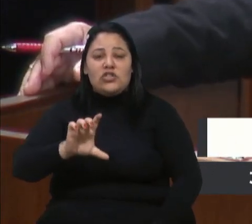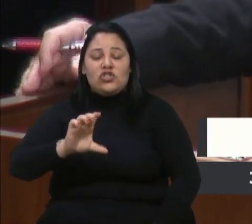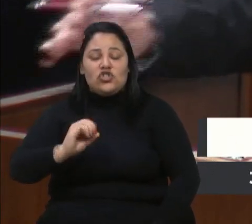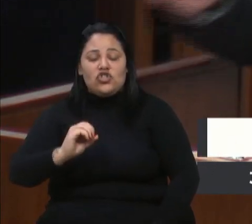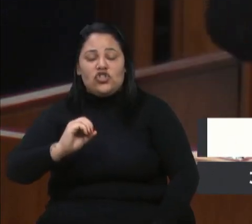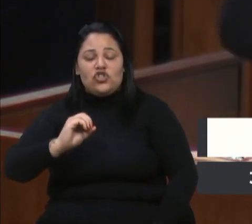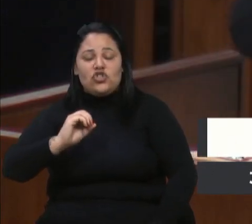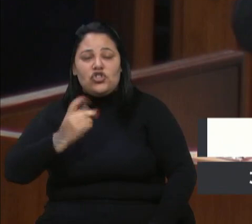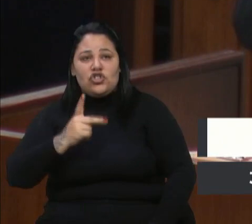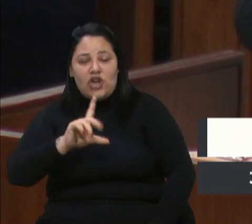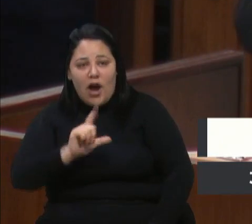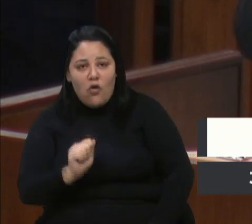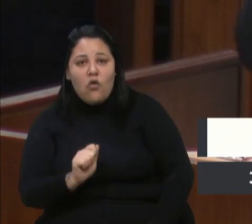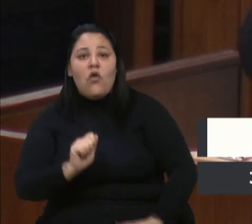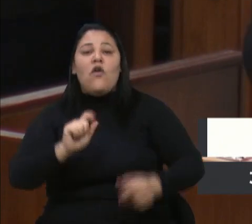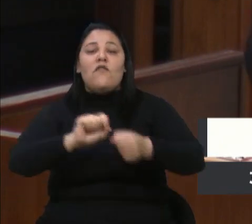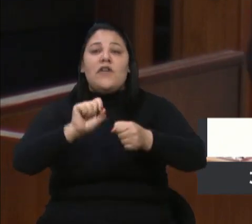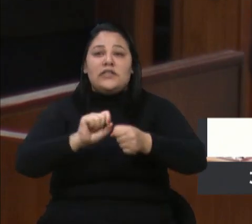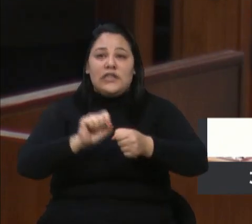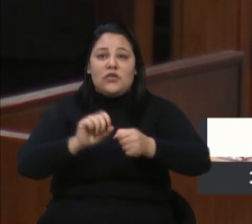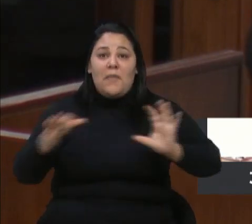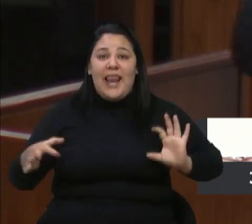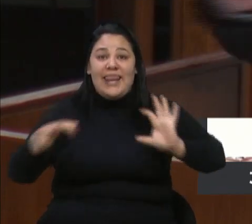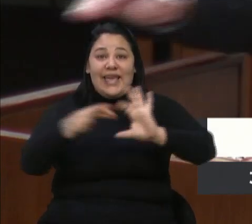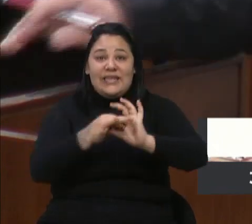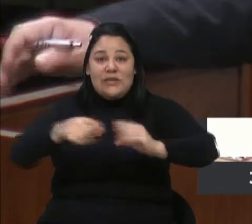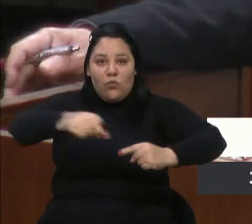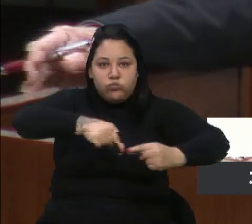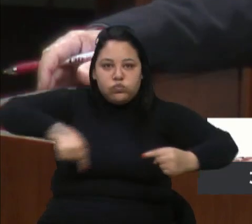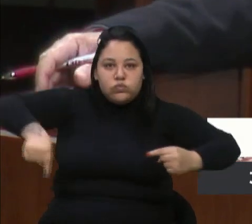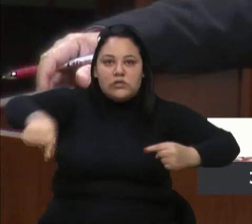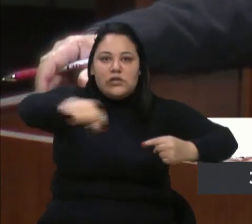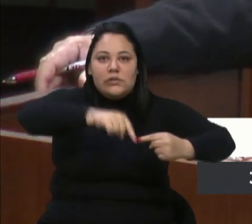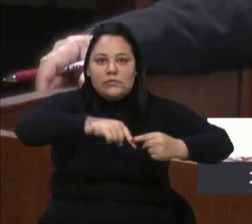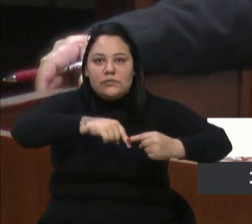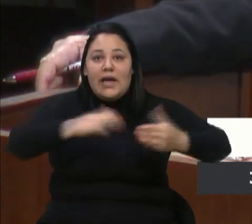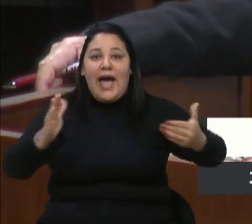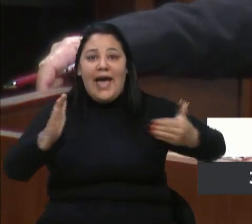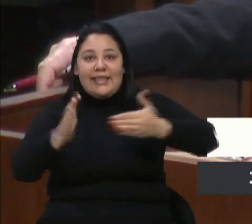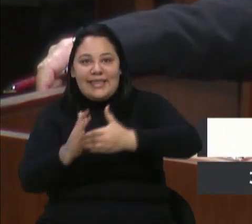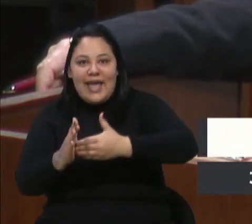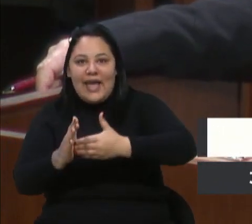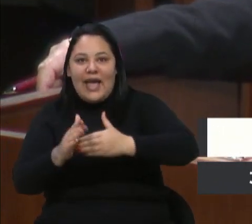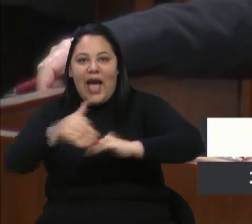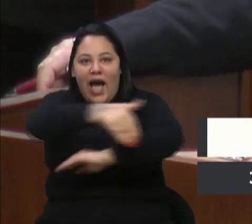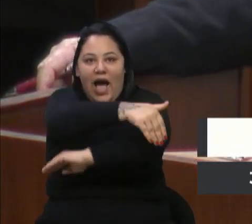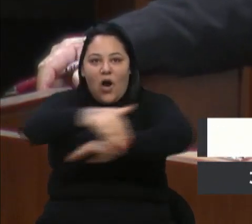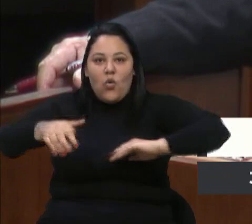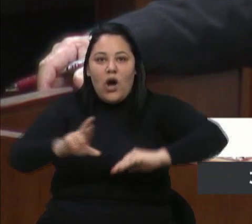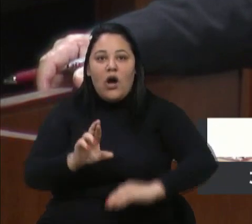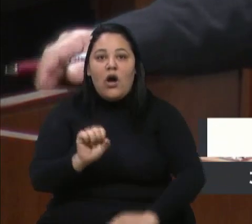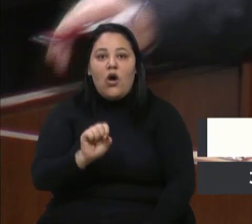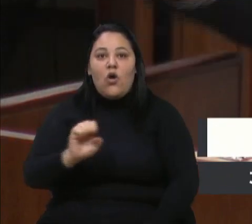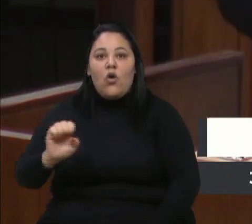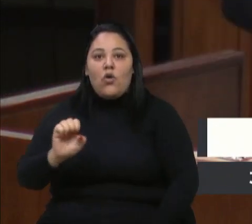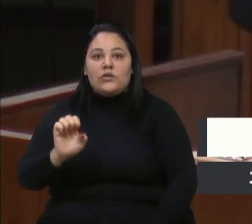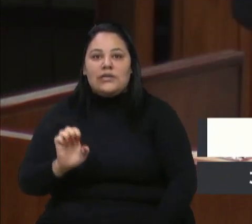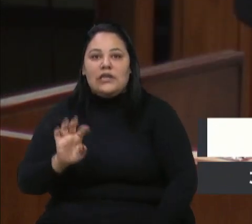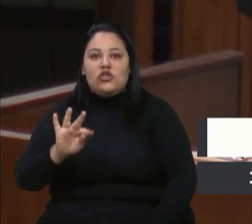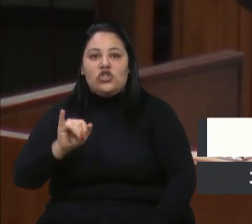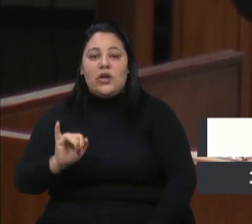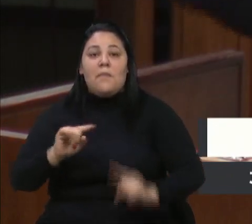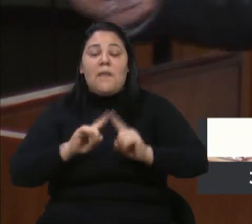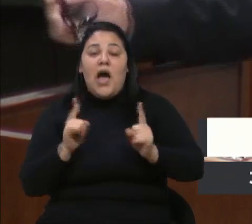importância. Então, quero parabenizar o governo por esta bela obra que está acontecendo. Mas ontem eu estive na CEPLAN